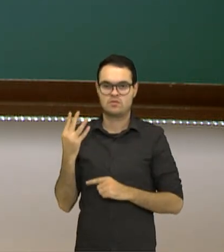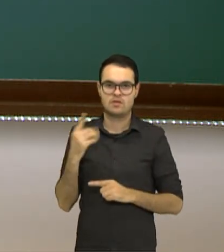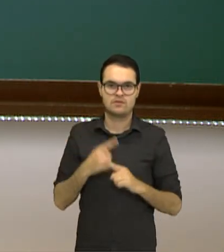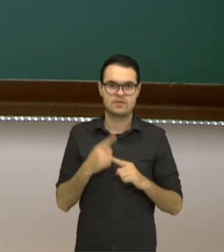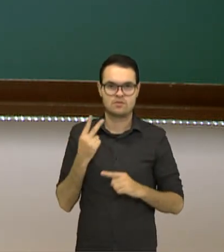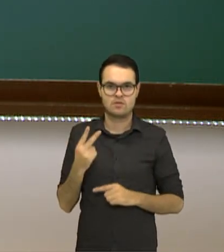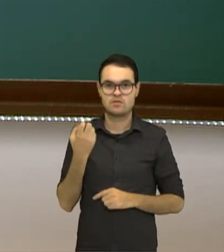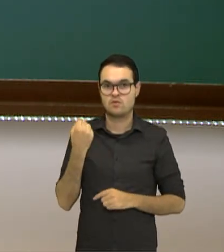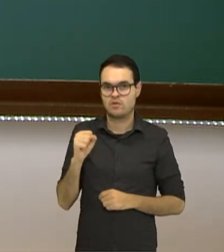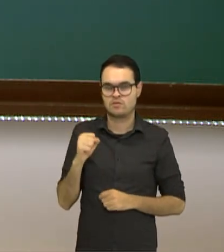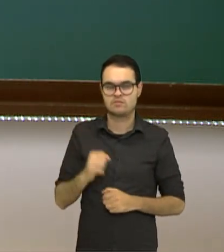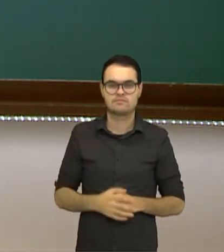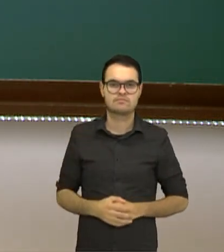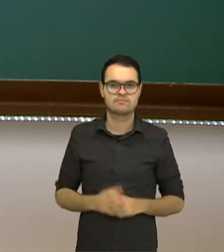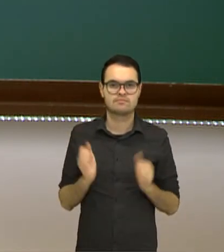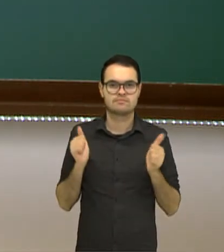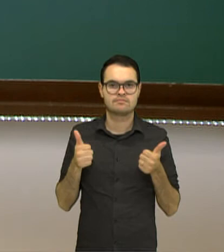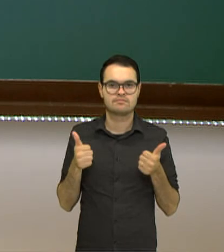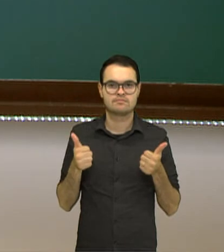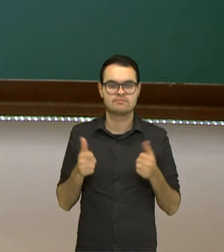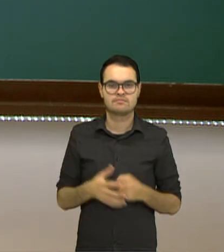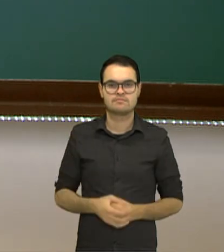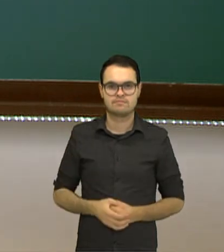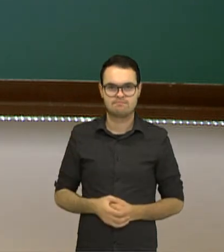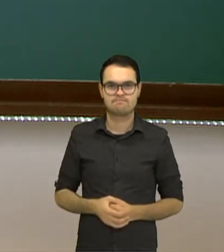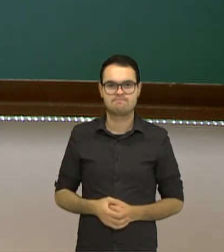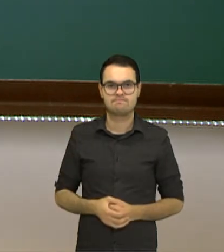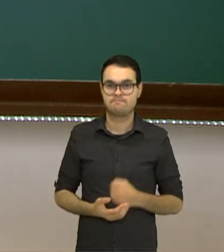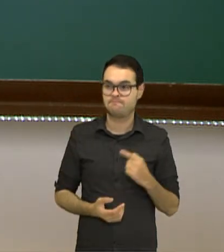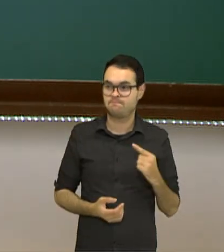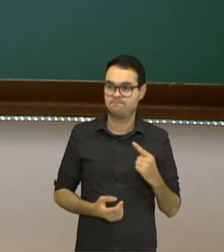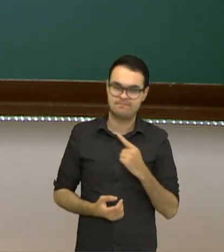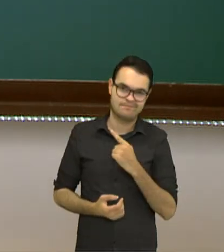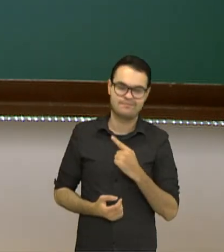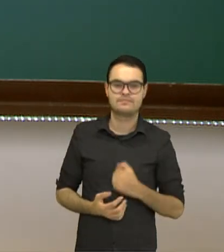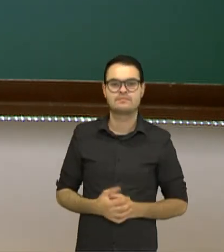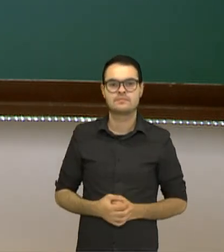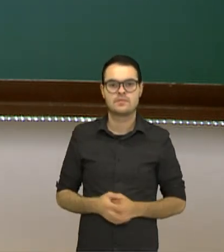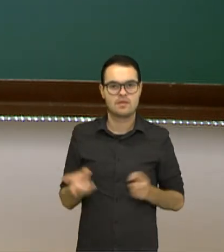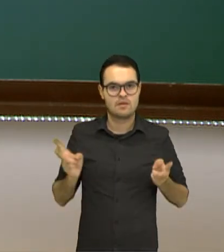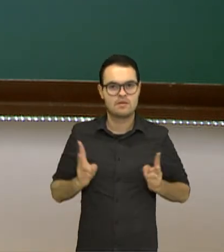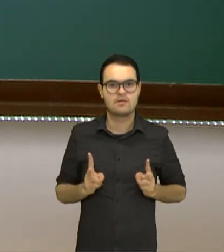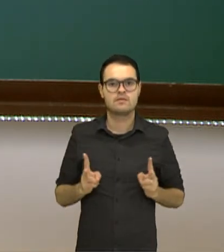2, 8, certo? Muito bem. E aqui, para